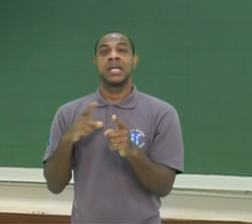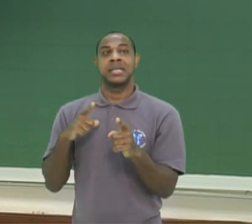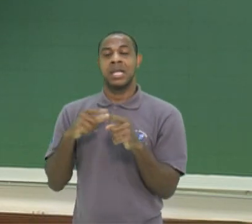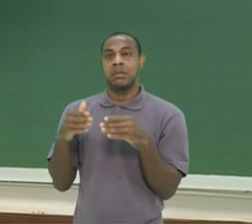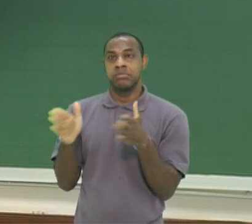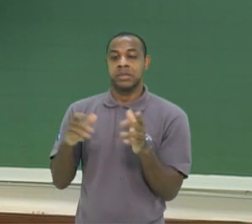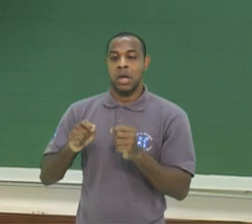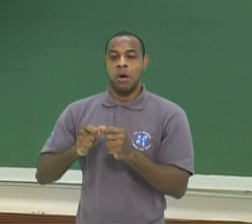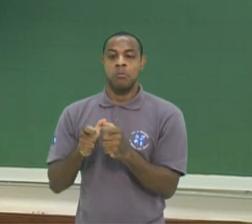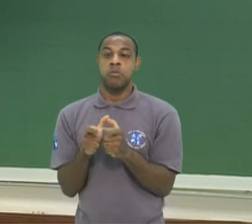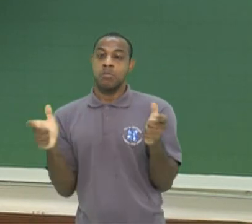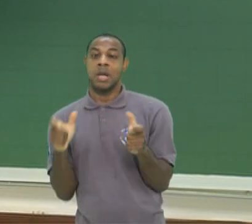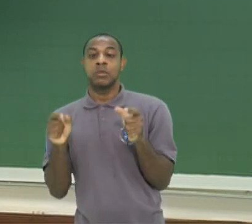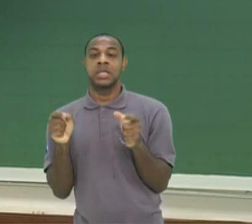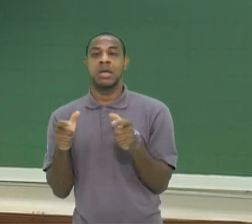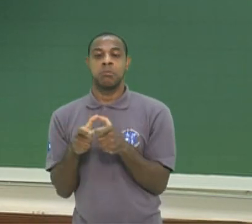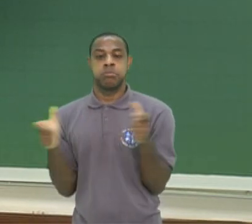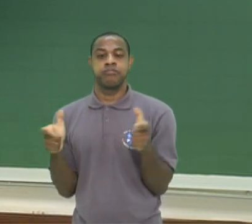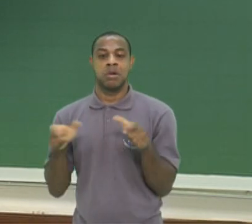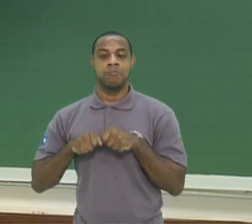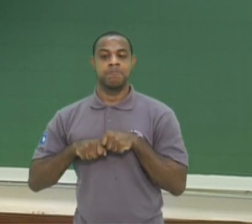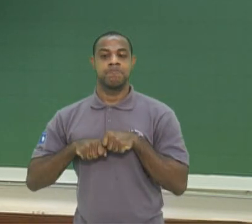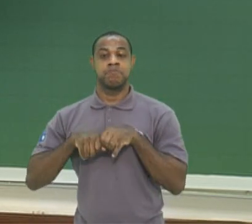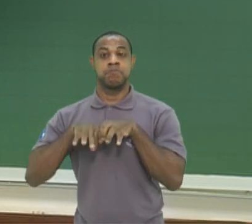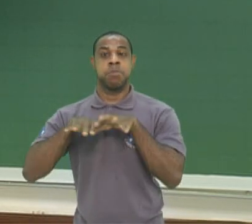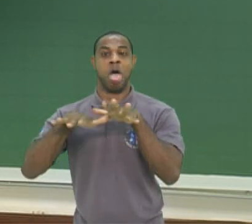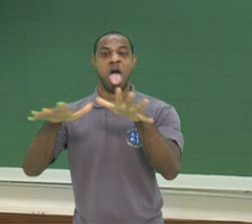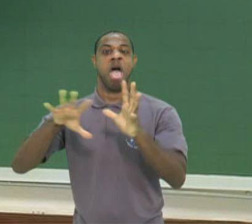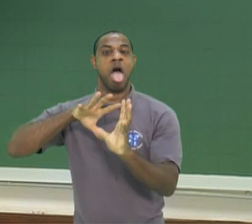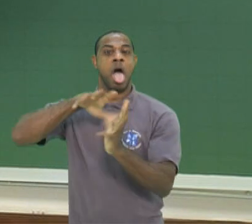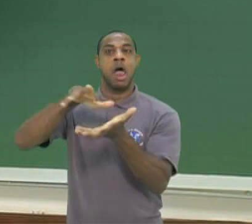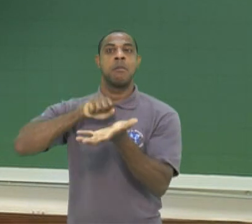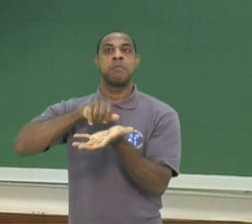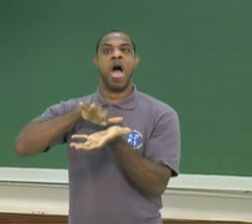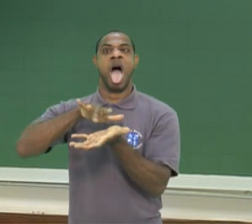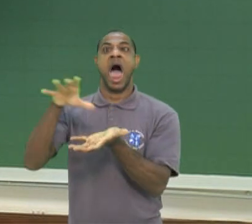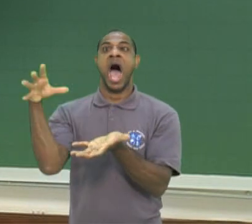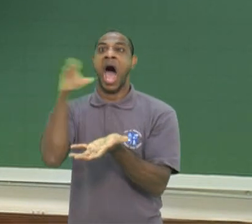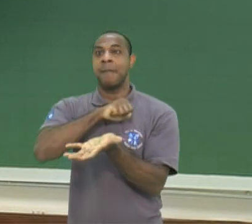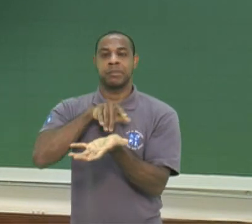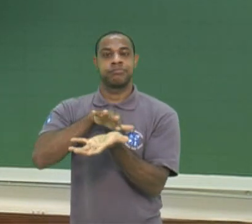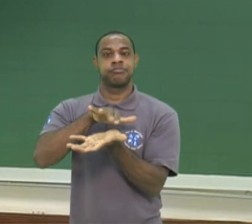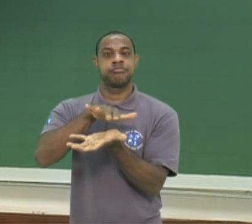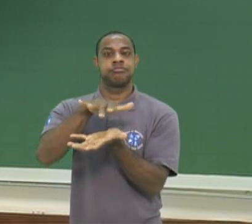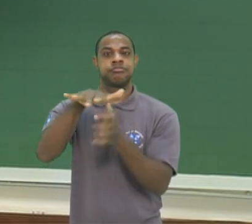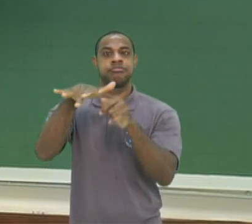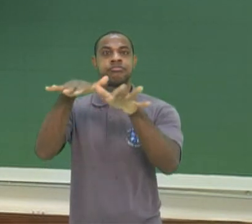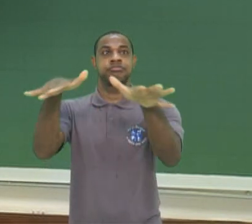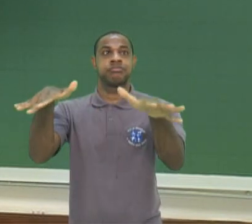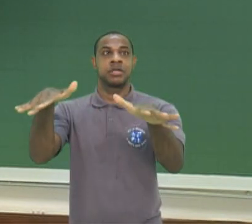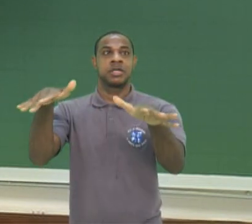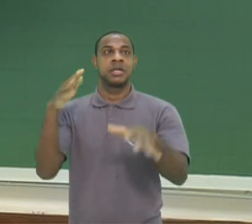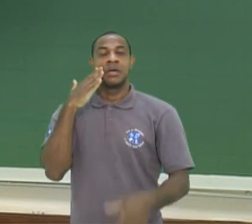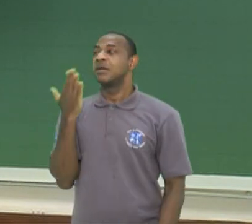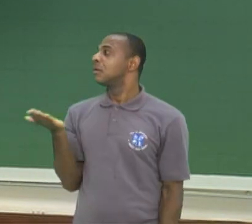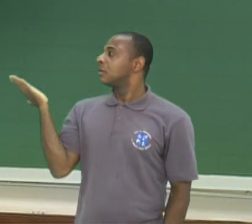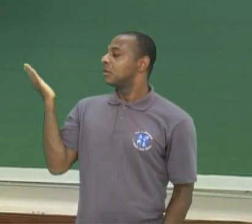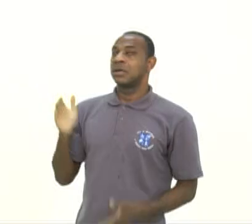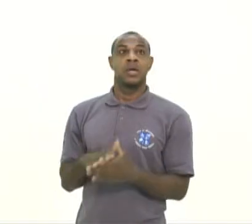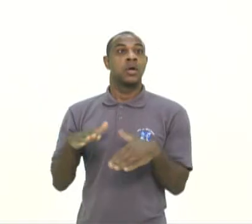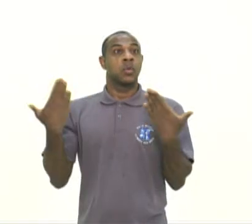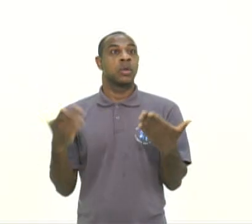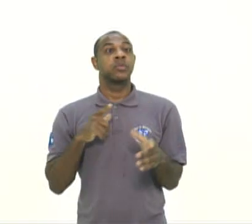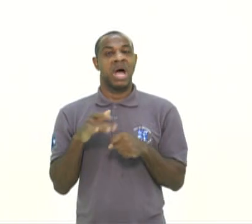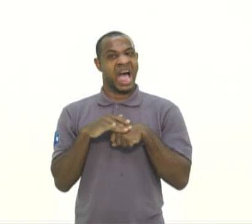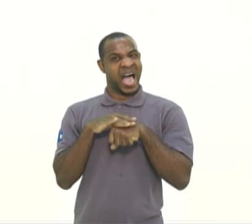um enorme espaço que será afetado por essa situação. Então, aqui se entende, que quando